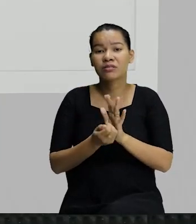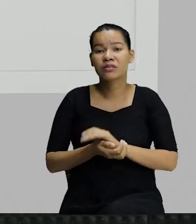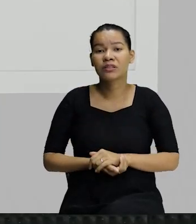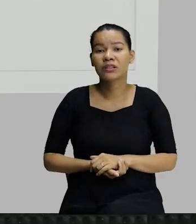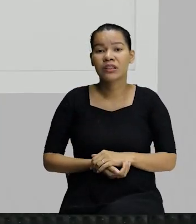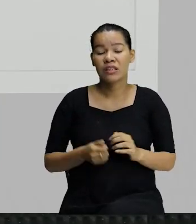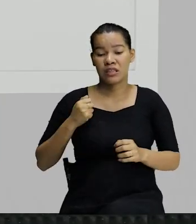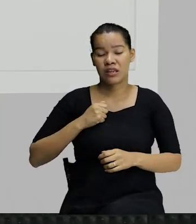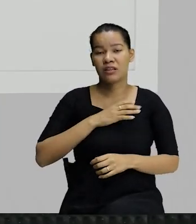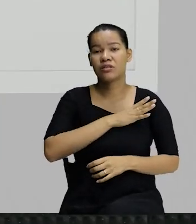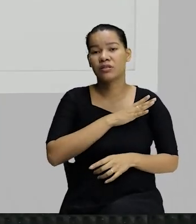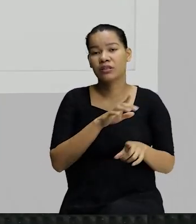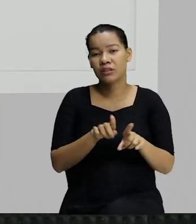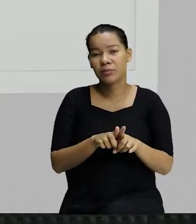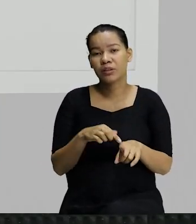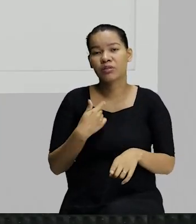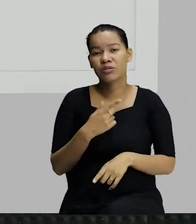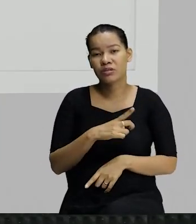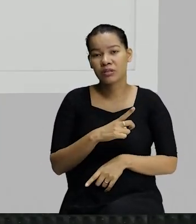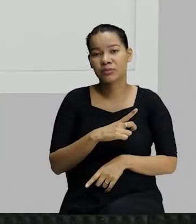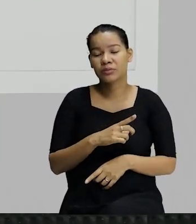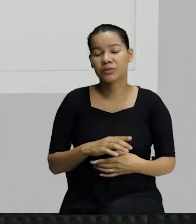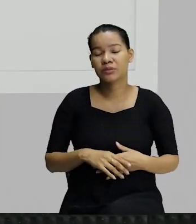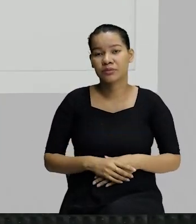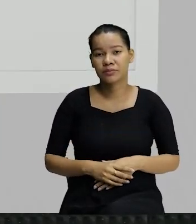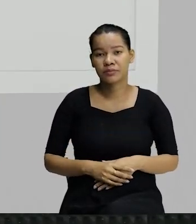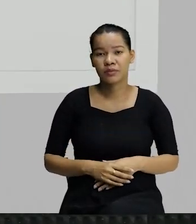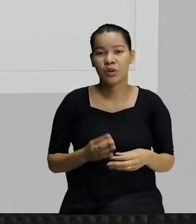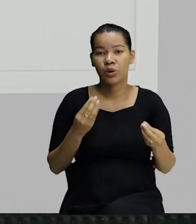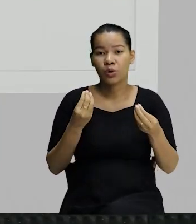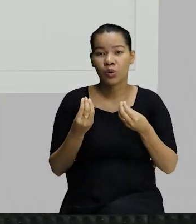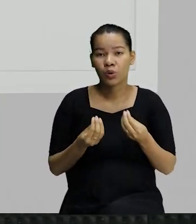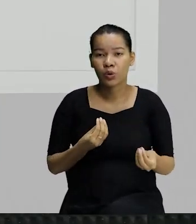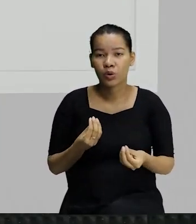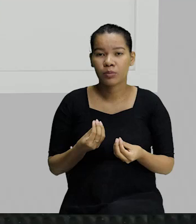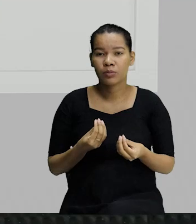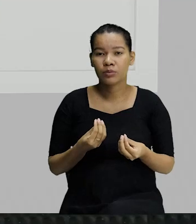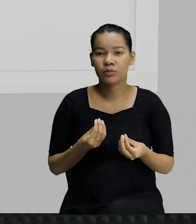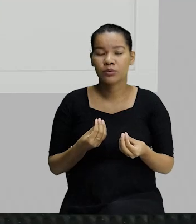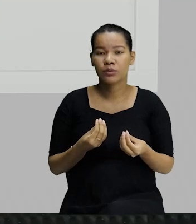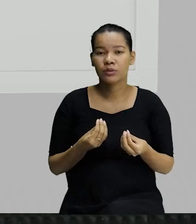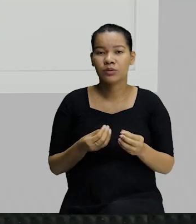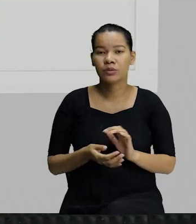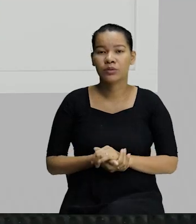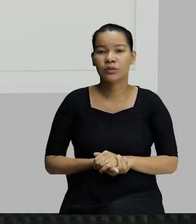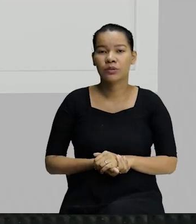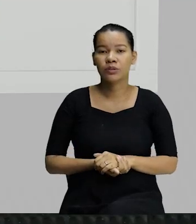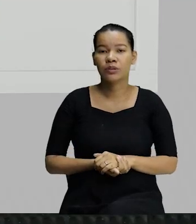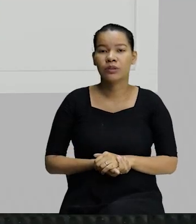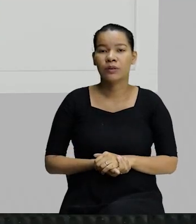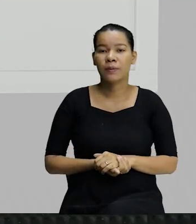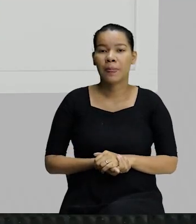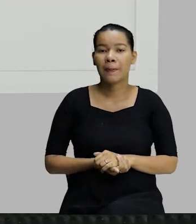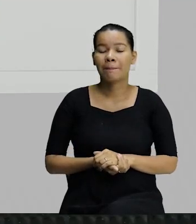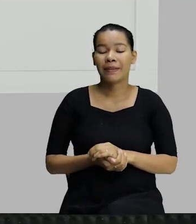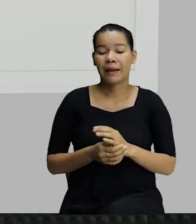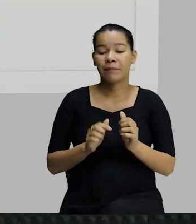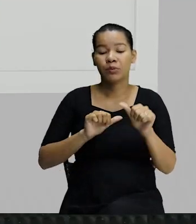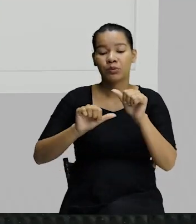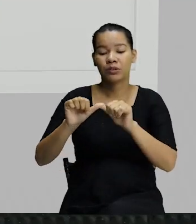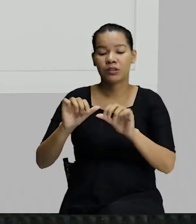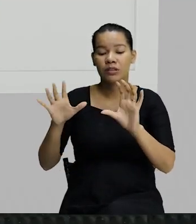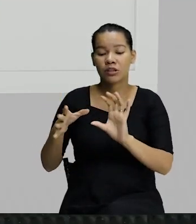em Aristóteles nós temos a polis como a convergência da ética e